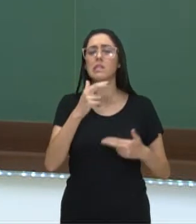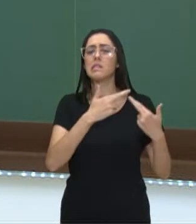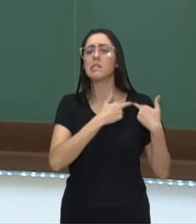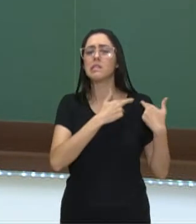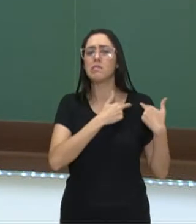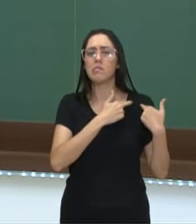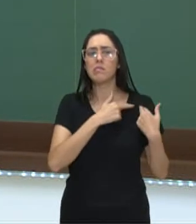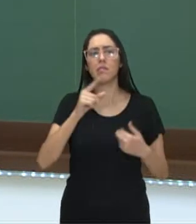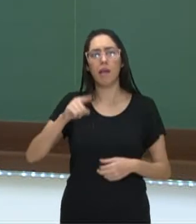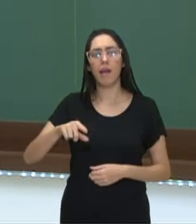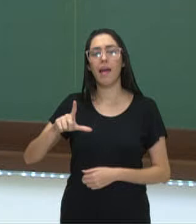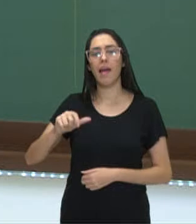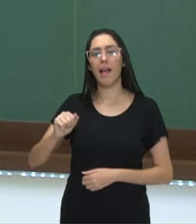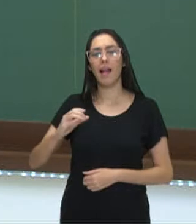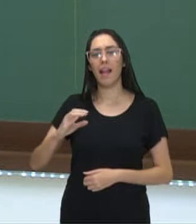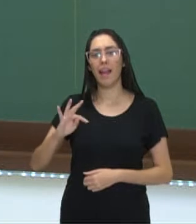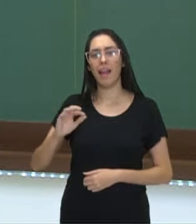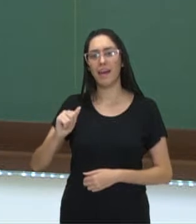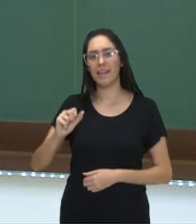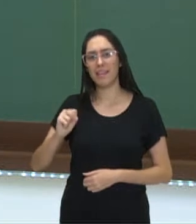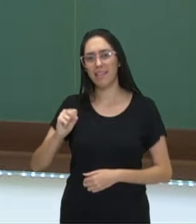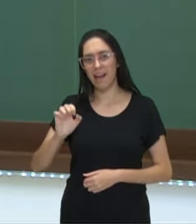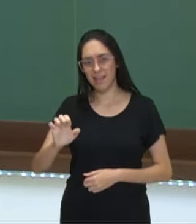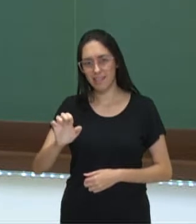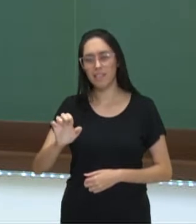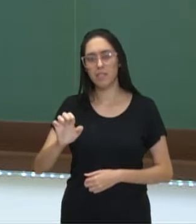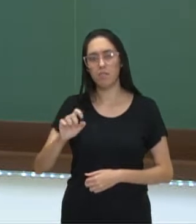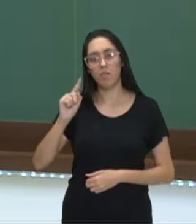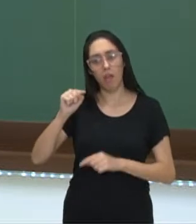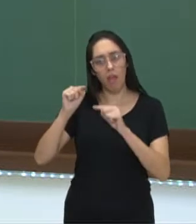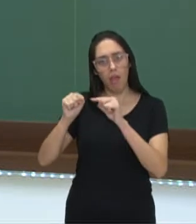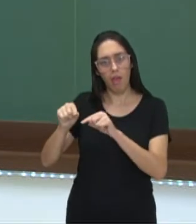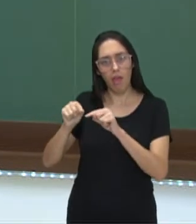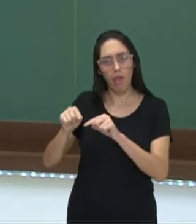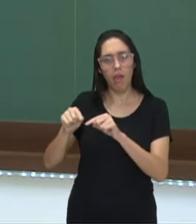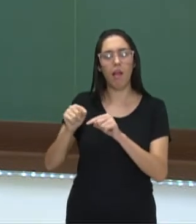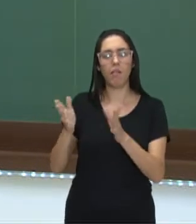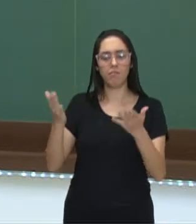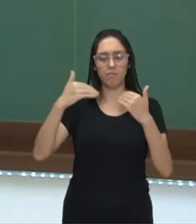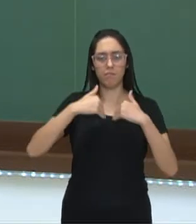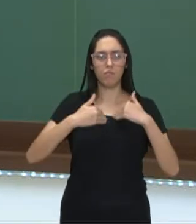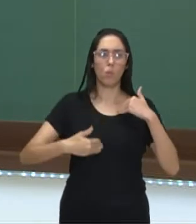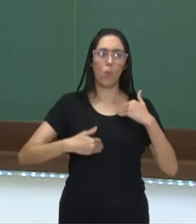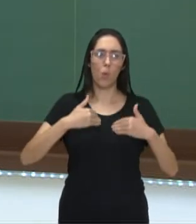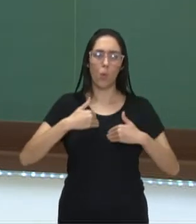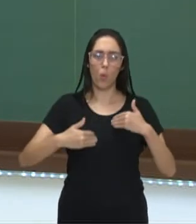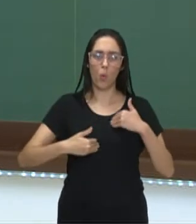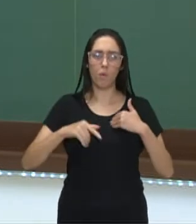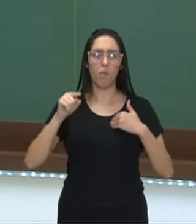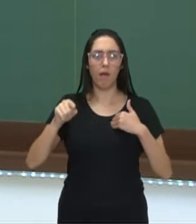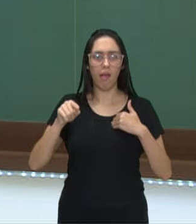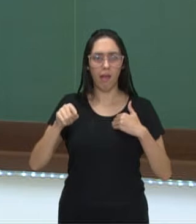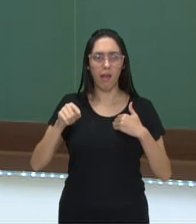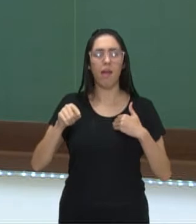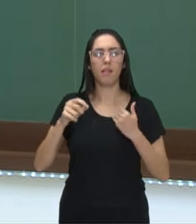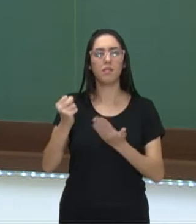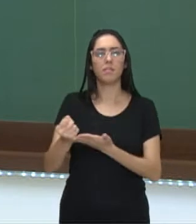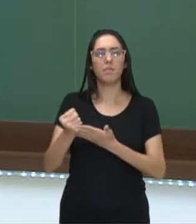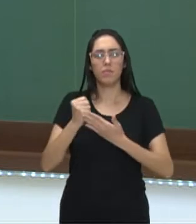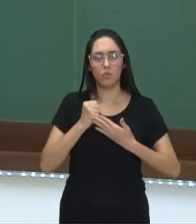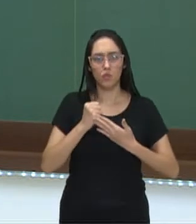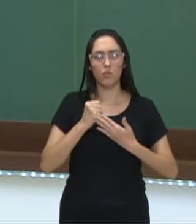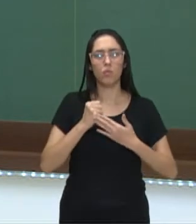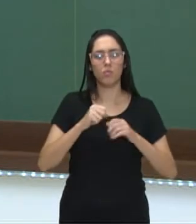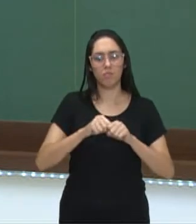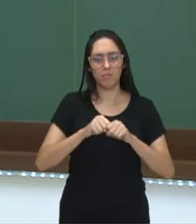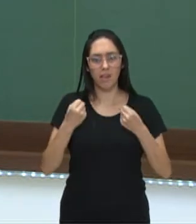enzima lactase. A lactase é por meio dela que a lactose é quebrada. Então, a lactase vai lá e quebra a